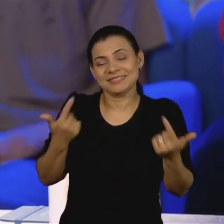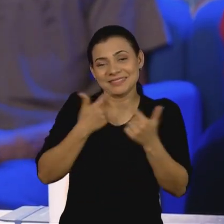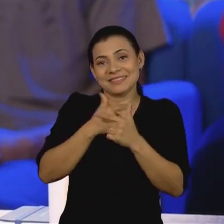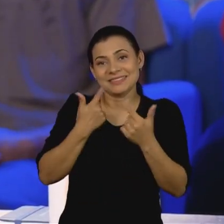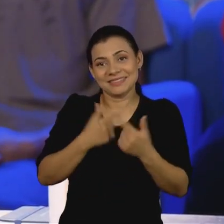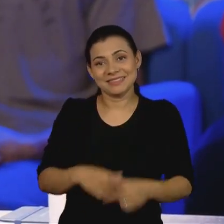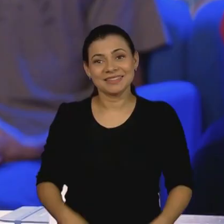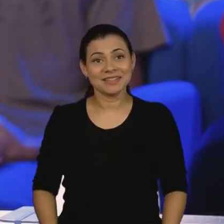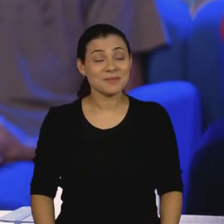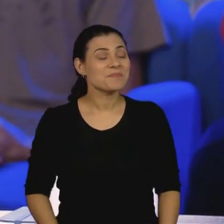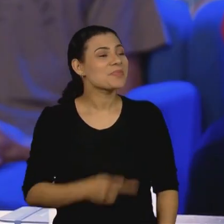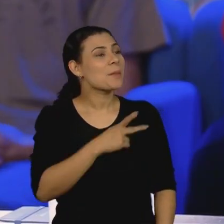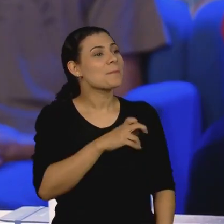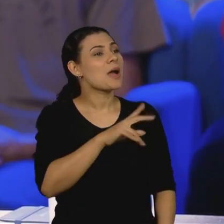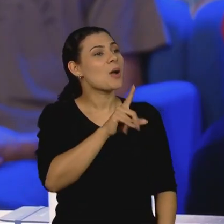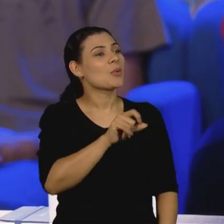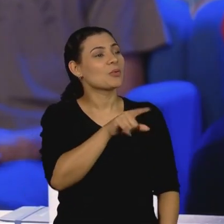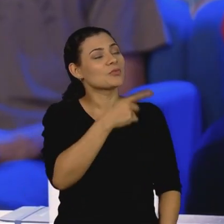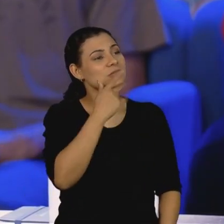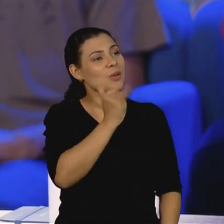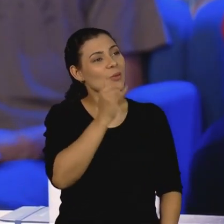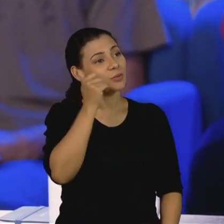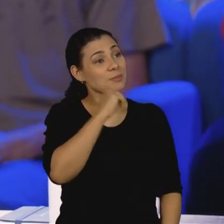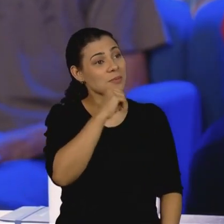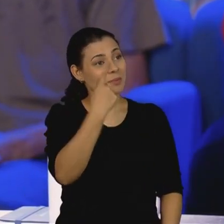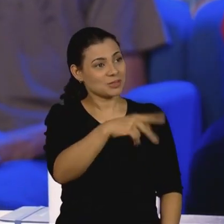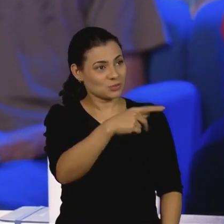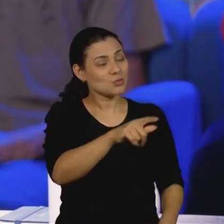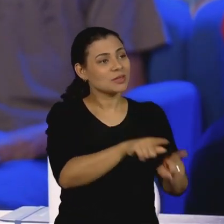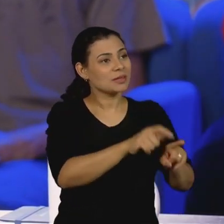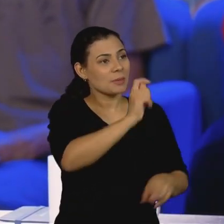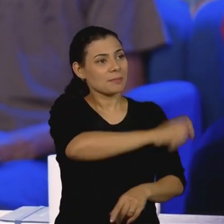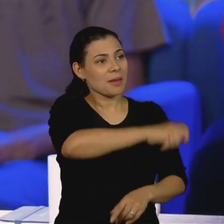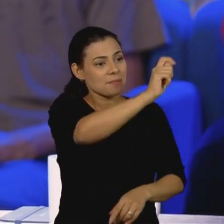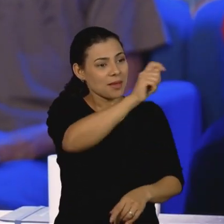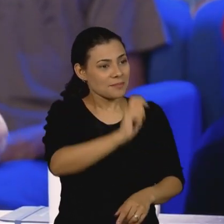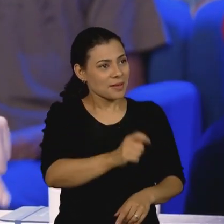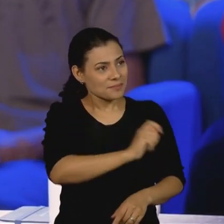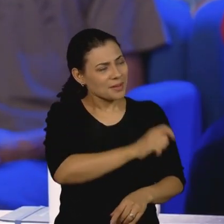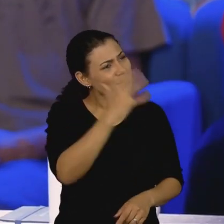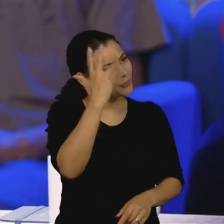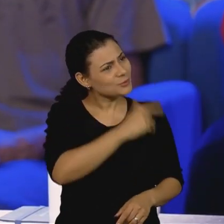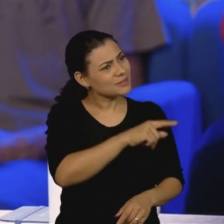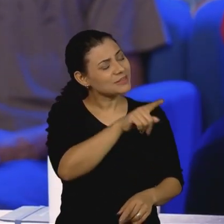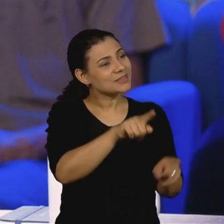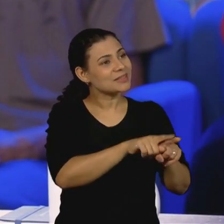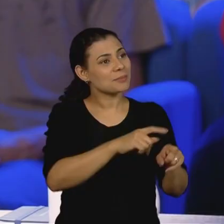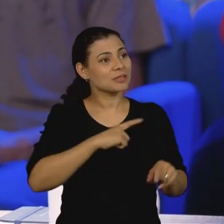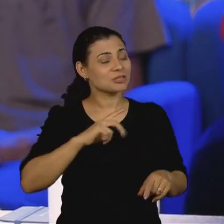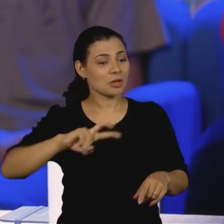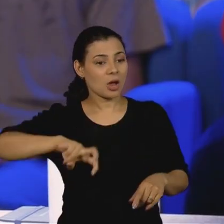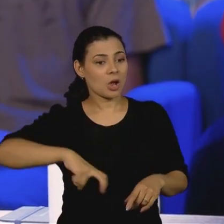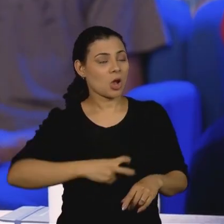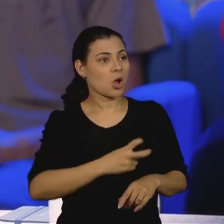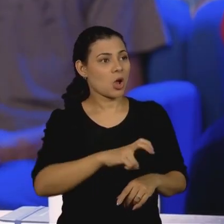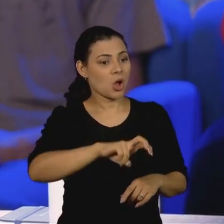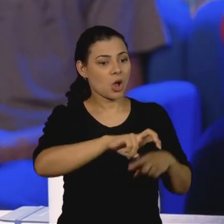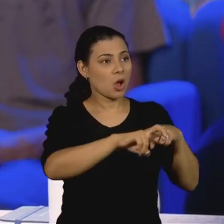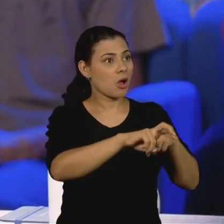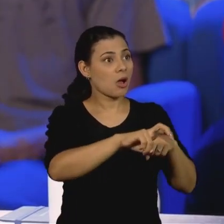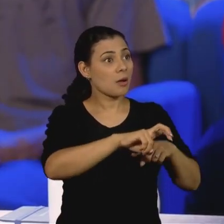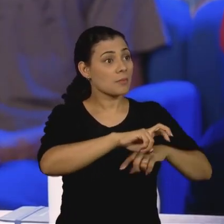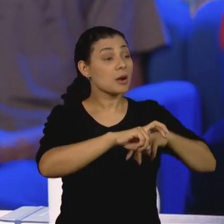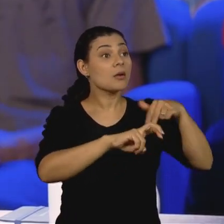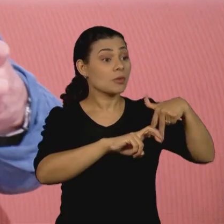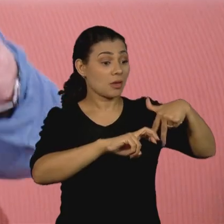Ô Paulo, e você conta da sua mãe que era benzedeira também. Você conta uma coisa bonita de uma cobra que enrolou na perna